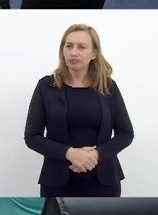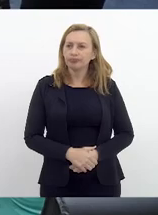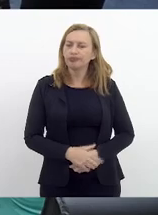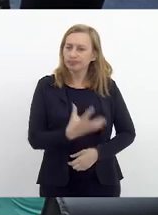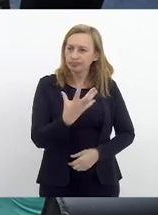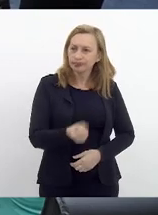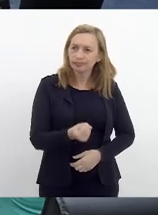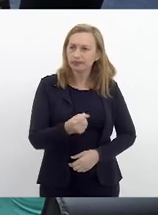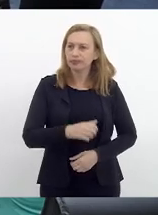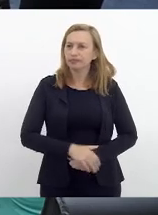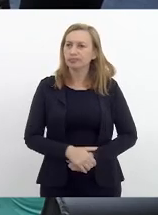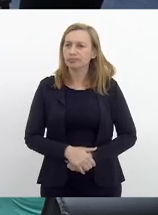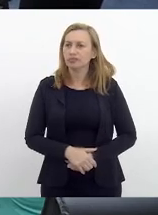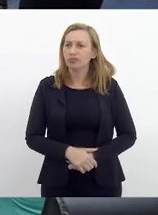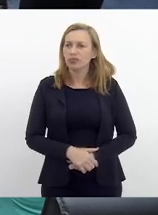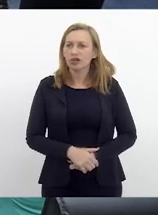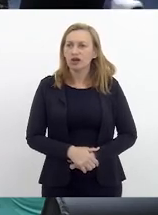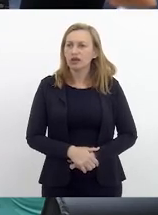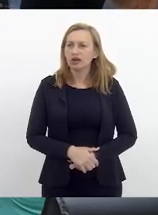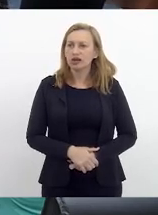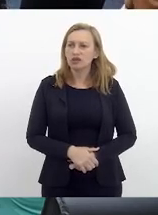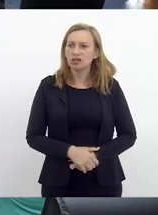Parecer favorável.